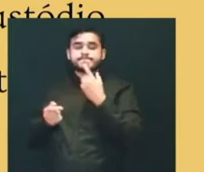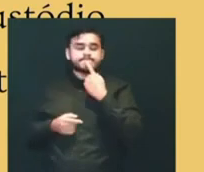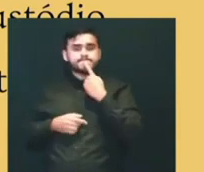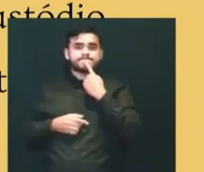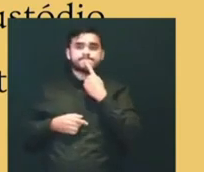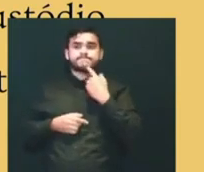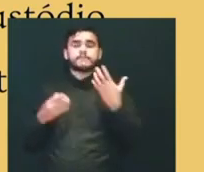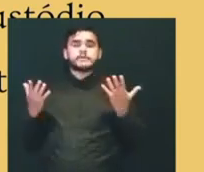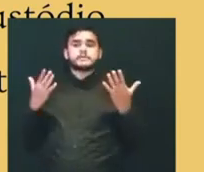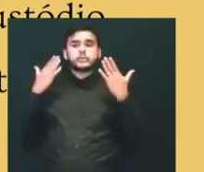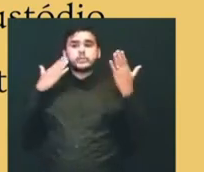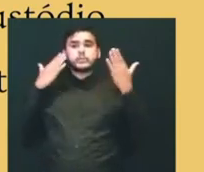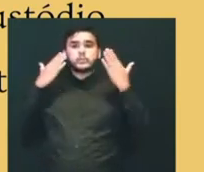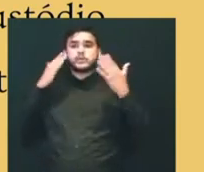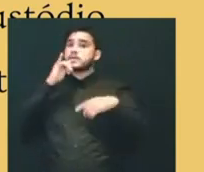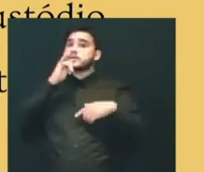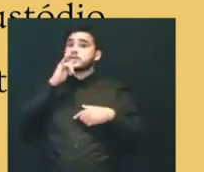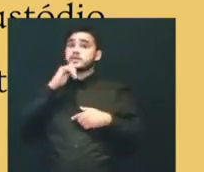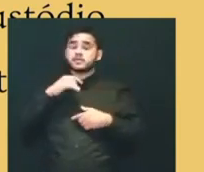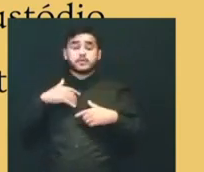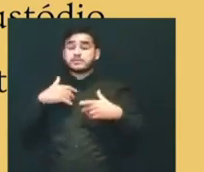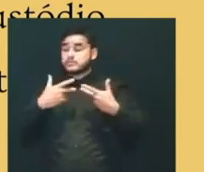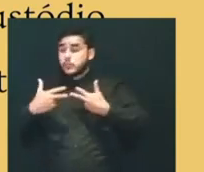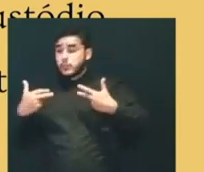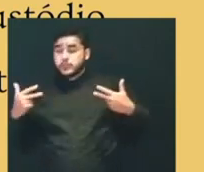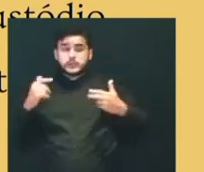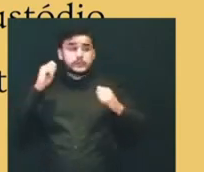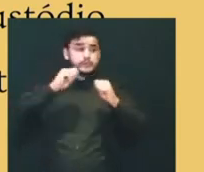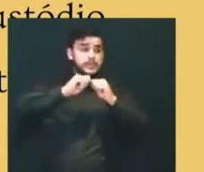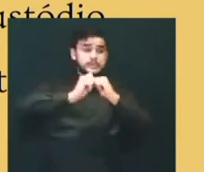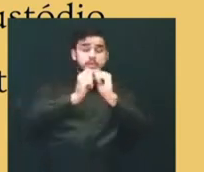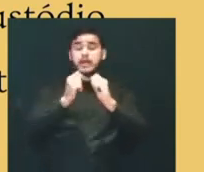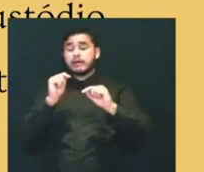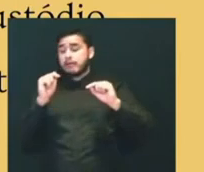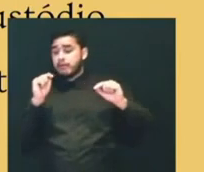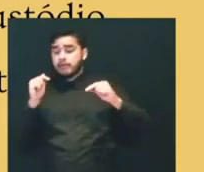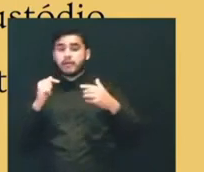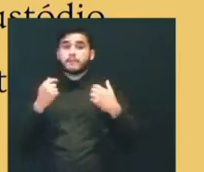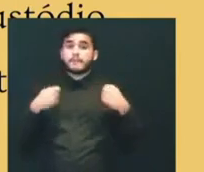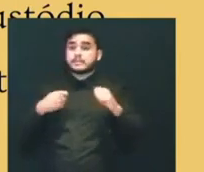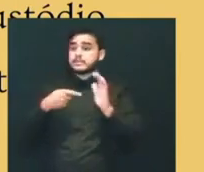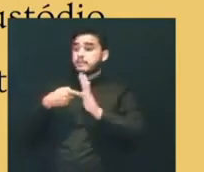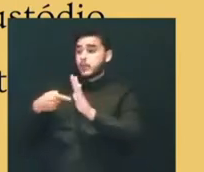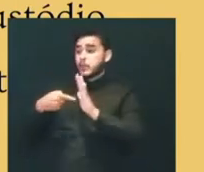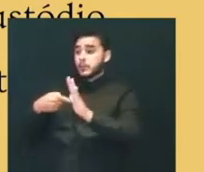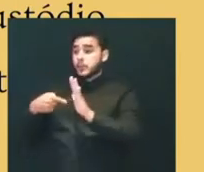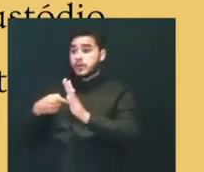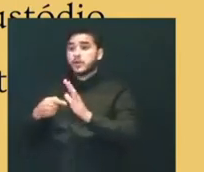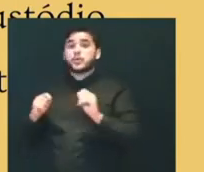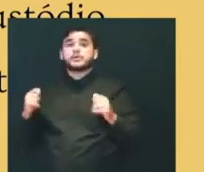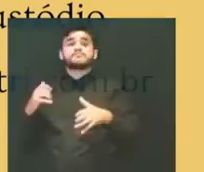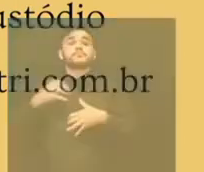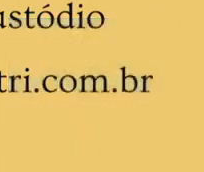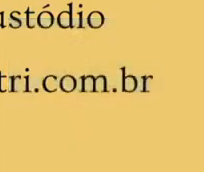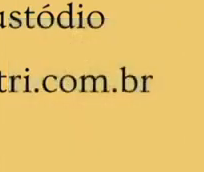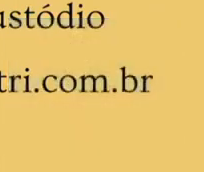às vezes a equipe às vezes está na correria e não consegue passar todas as informações que o paciente precisa, e eu sinto